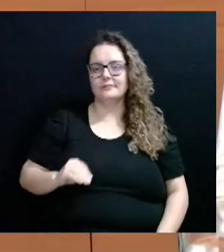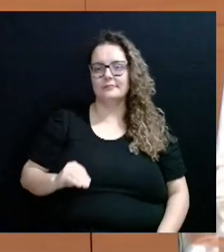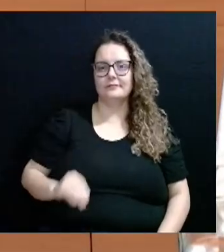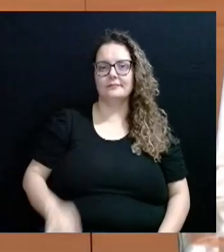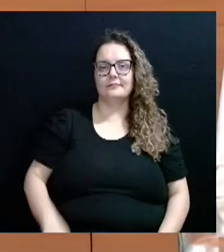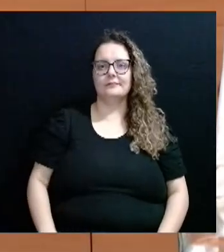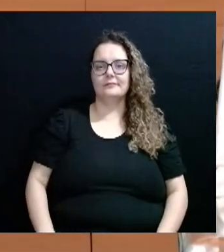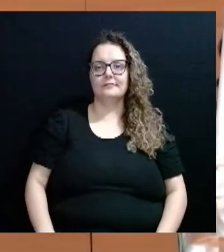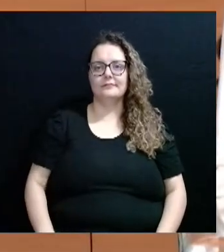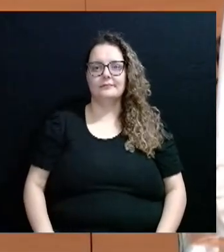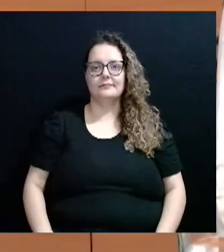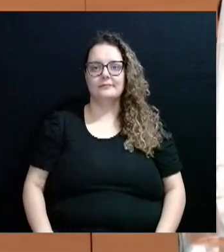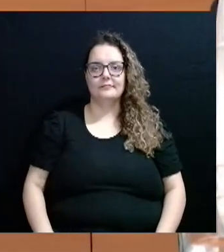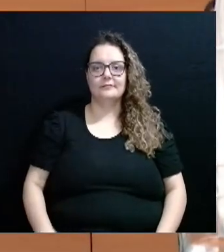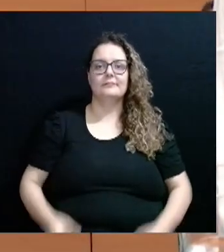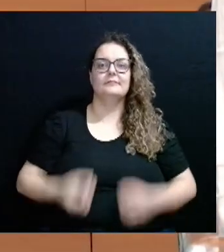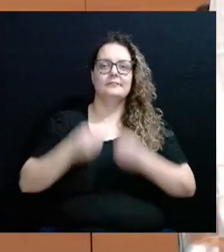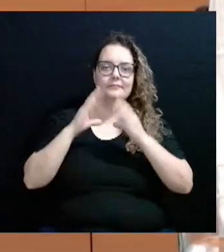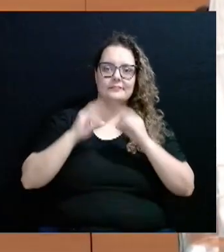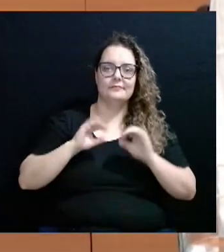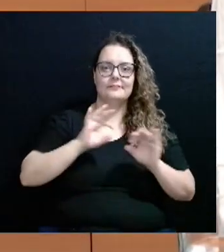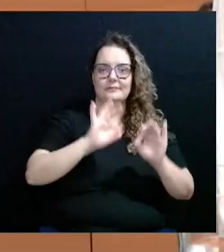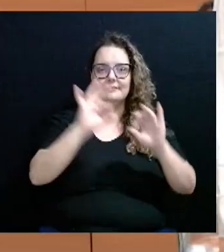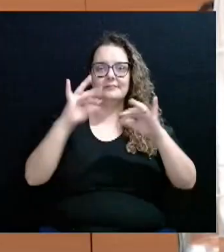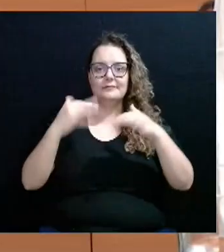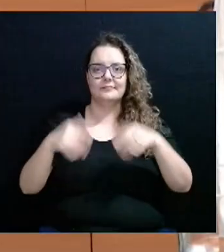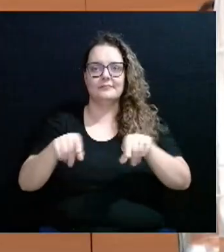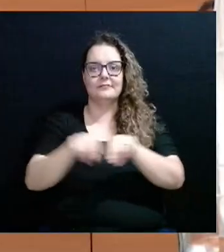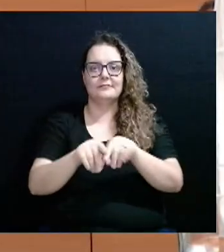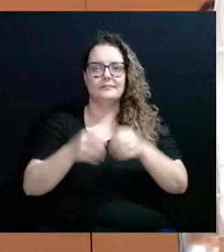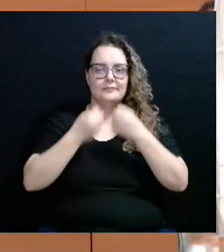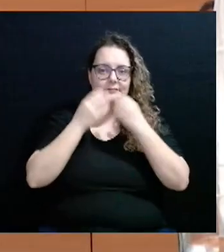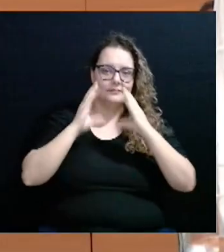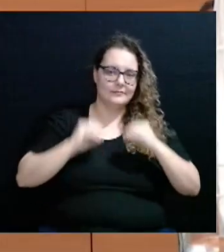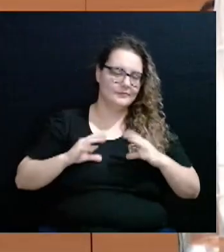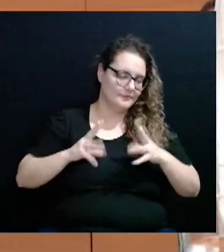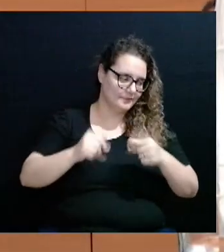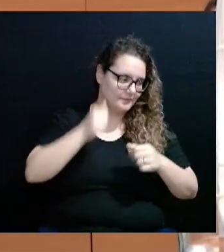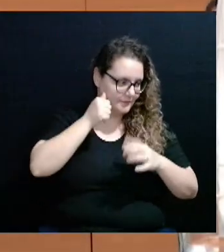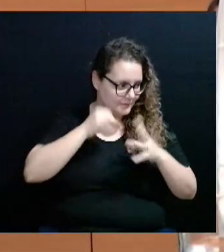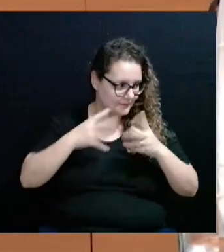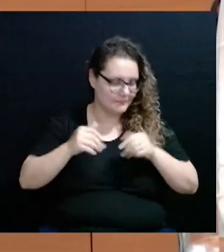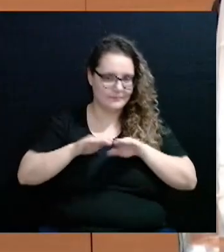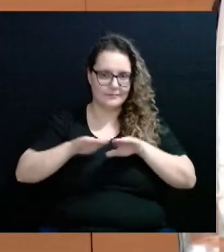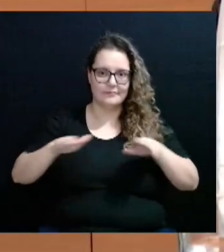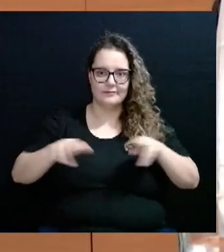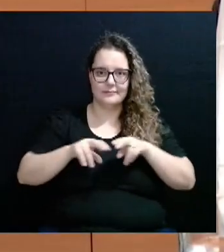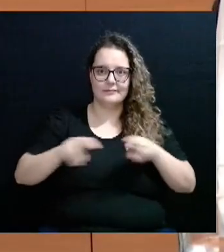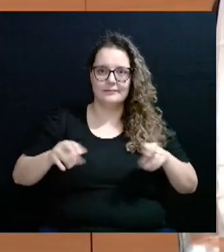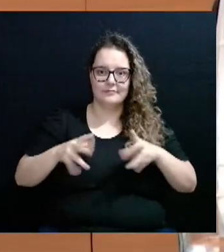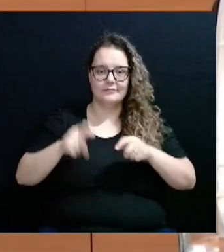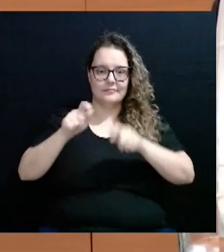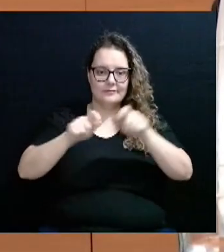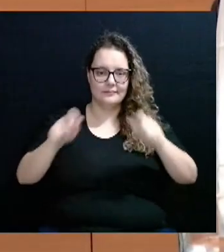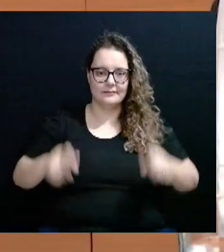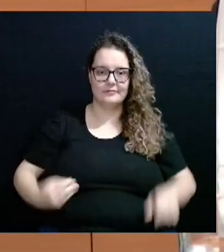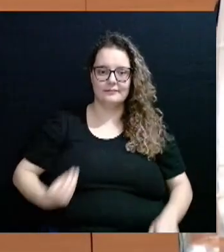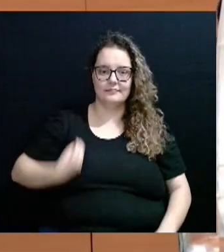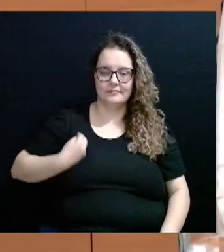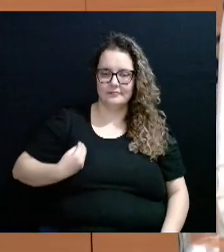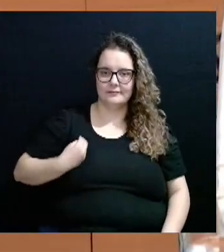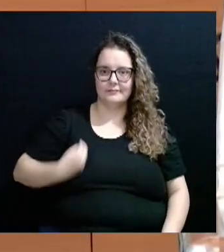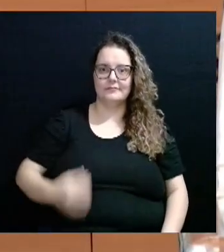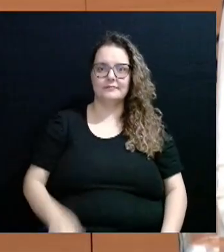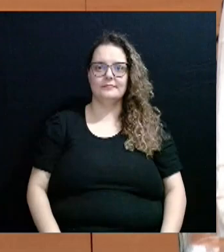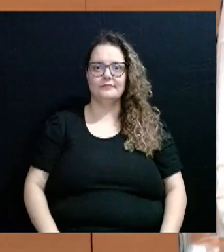Deixo uma boa noite também para quem estiver assistindo. Boa noite para todas e todos da mesa, todas as pessoas aqui presentes. Eu sou a Big